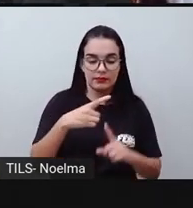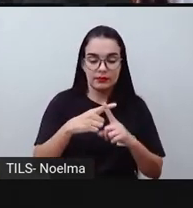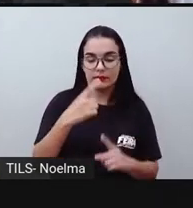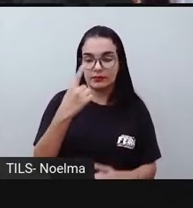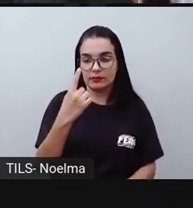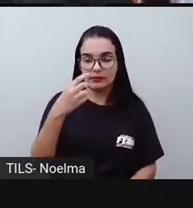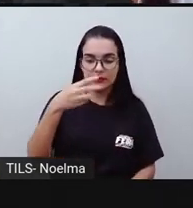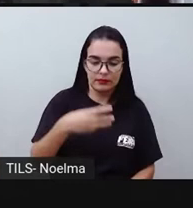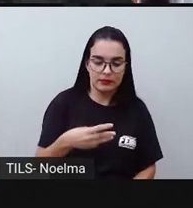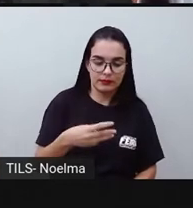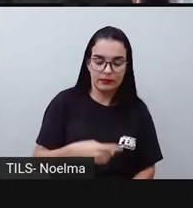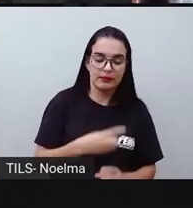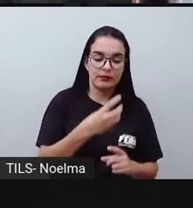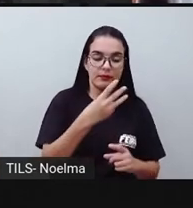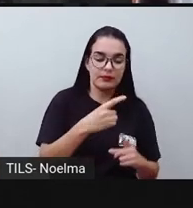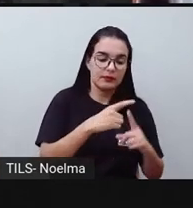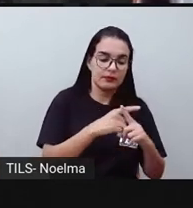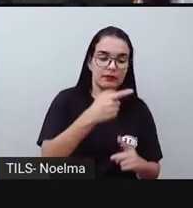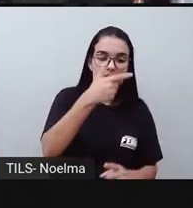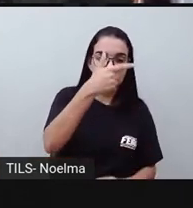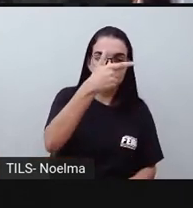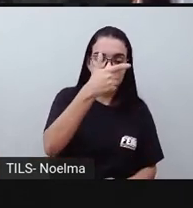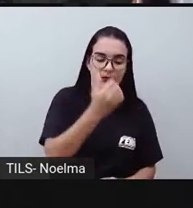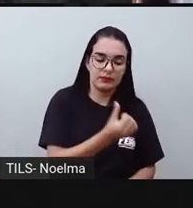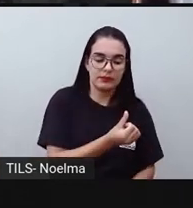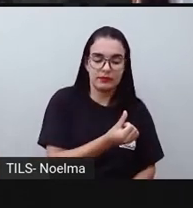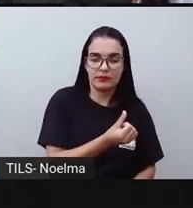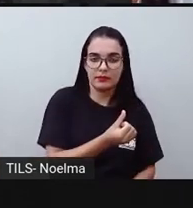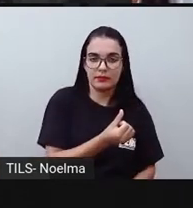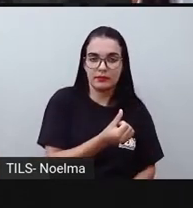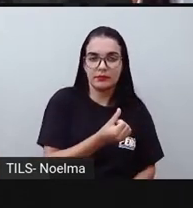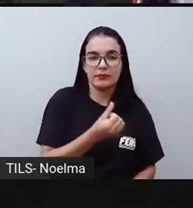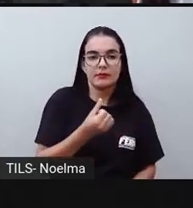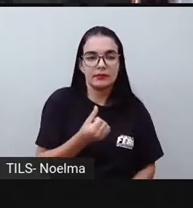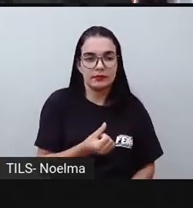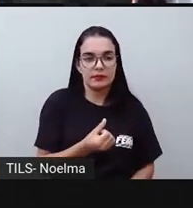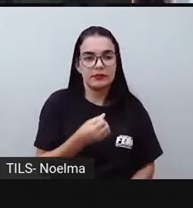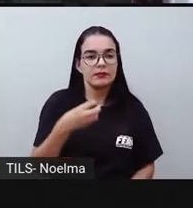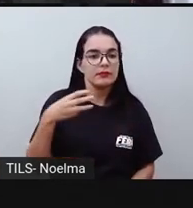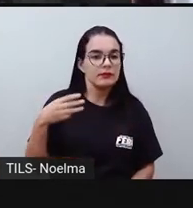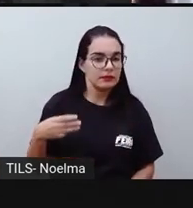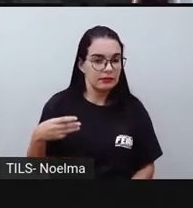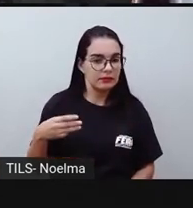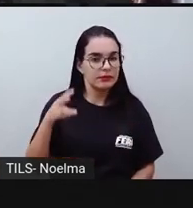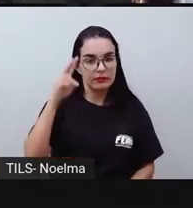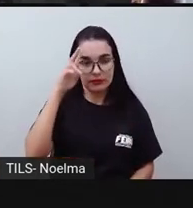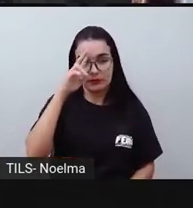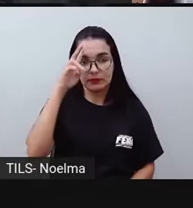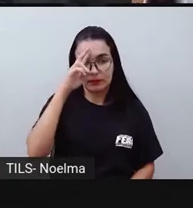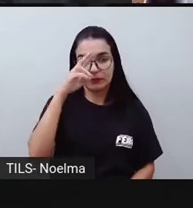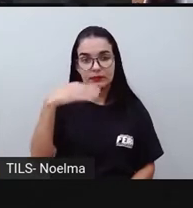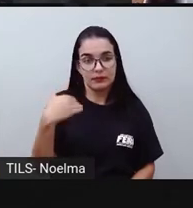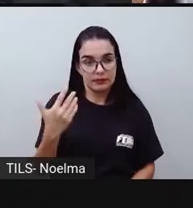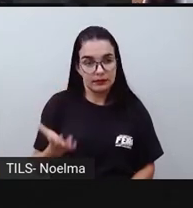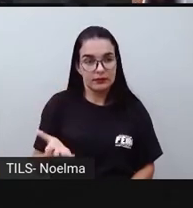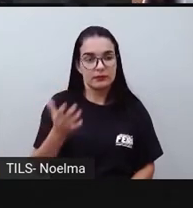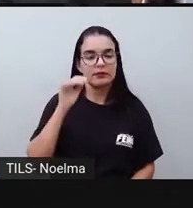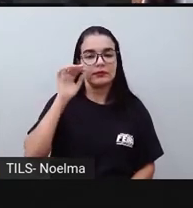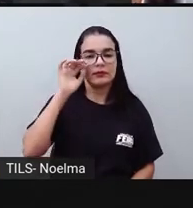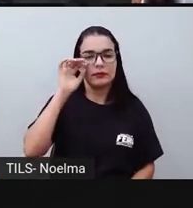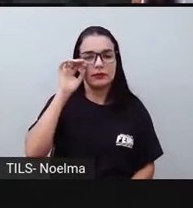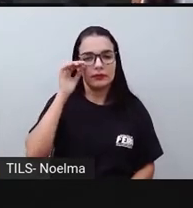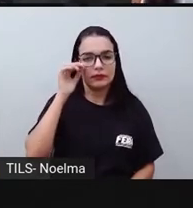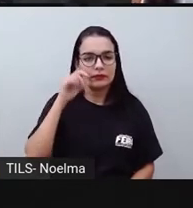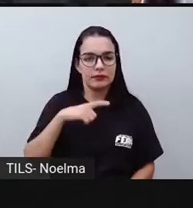3. E agora eu multiplico 3 vezes 2, 6. Lembrando que quando eu estou multiplicando aqui 3 vezes 2, eu